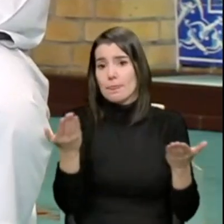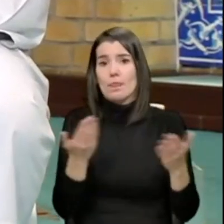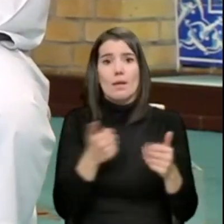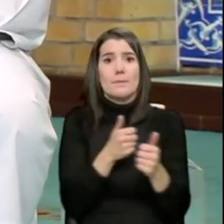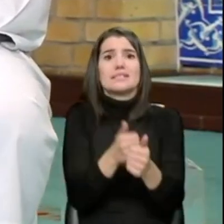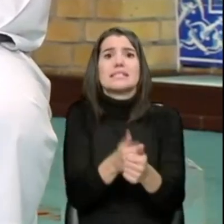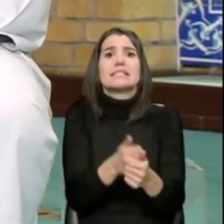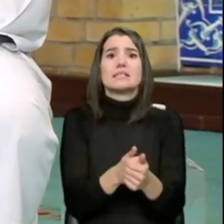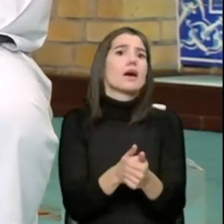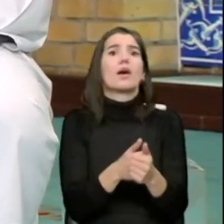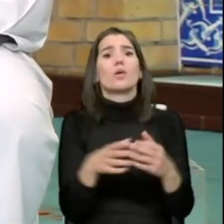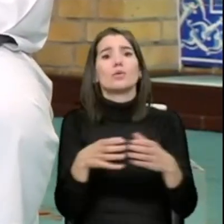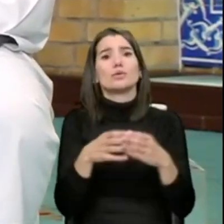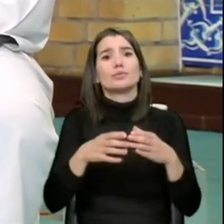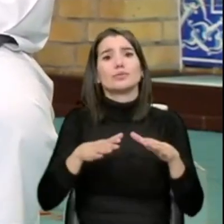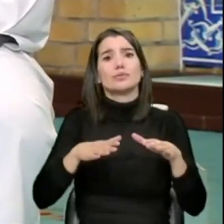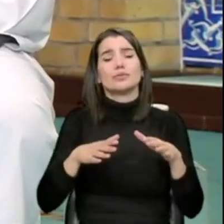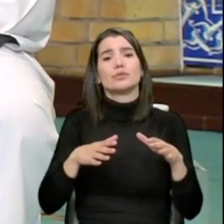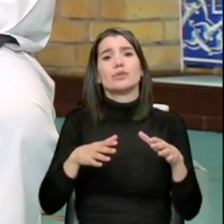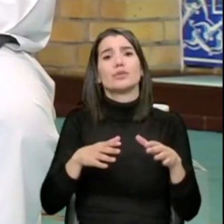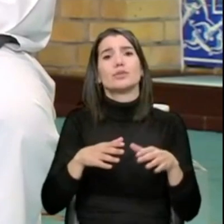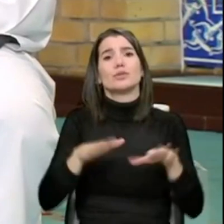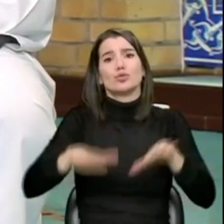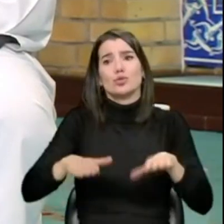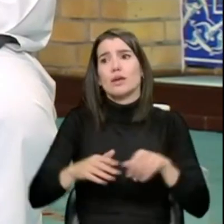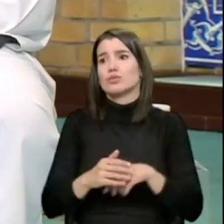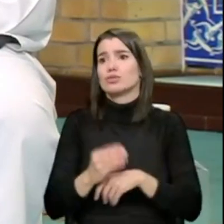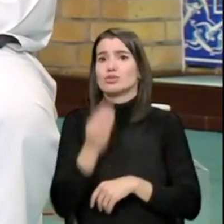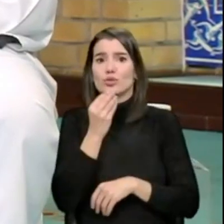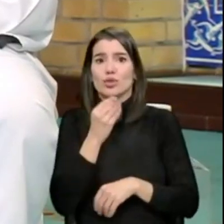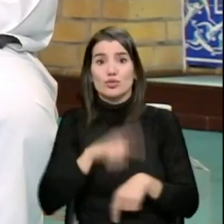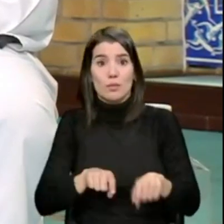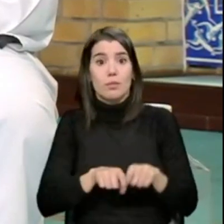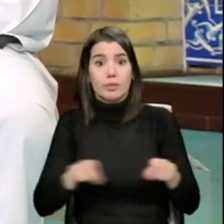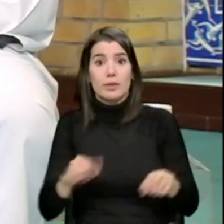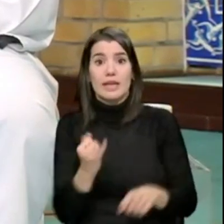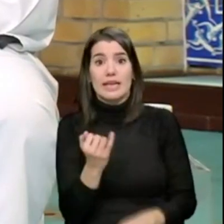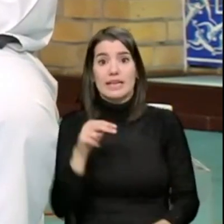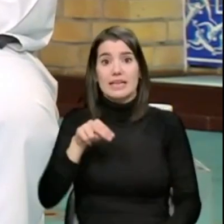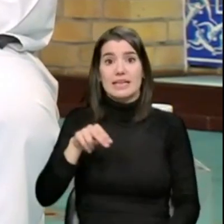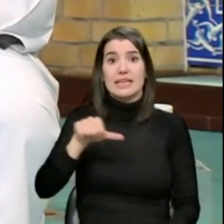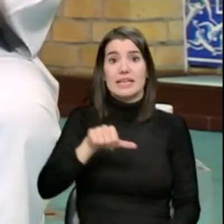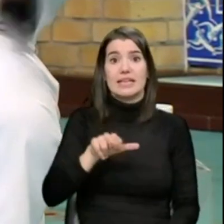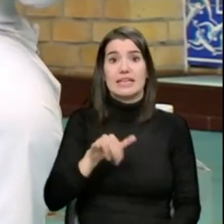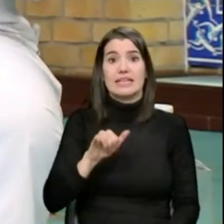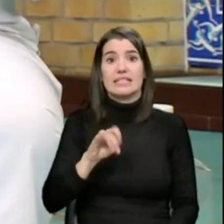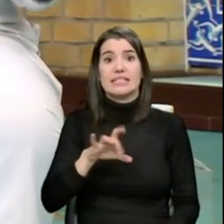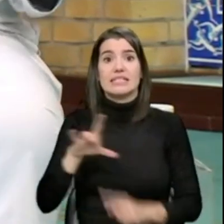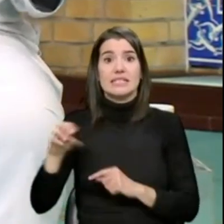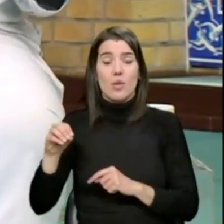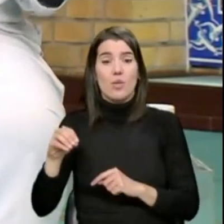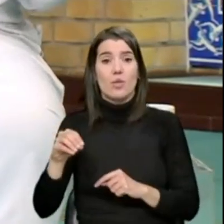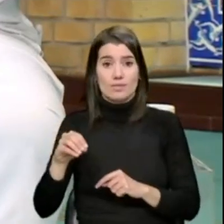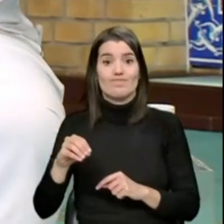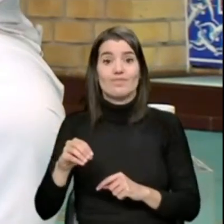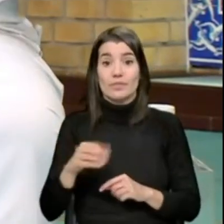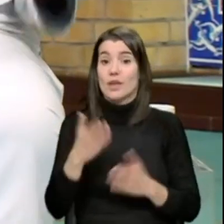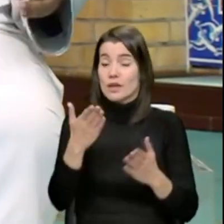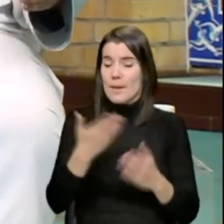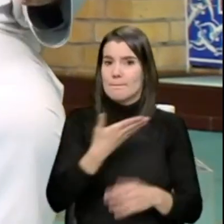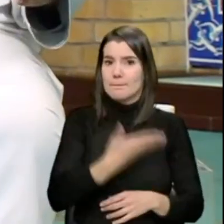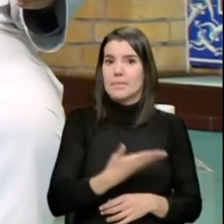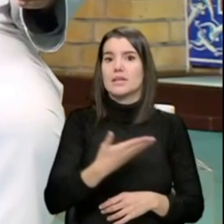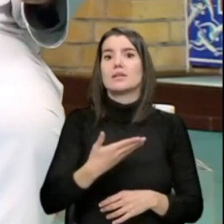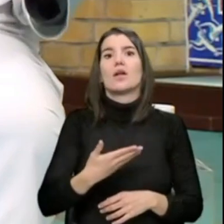Perseguição aos judeus e aos muçulmanos. Sim. Durante a Inquisição. Os muçulmanos viveram com os judeus. 1492 foi quando